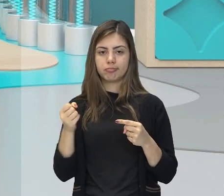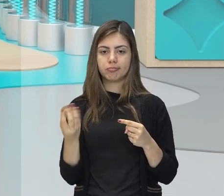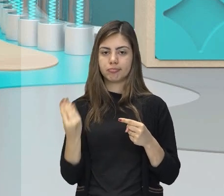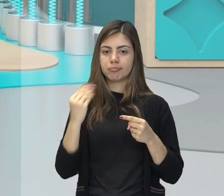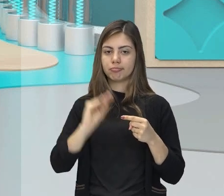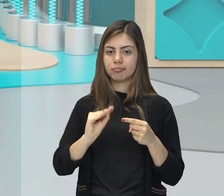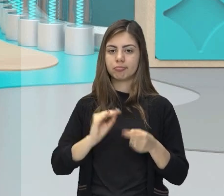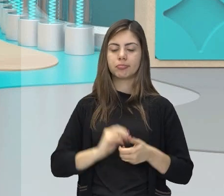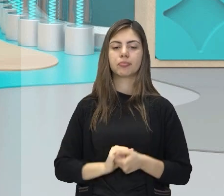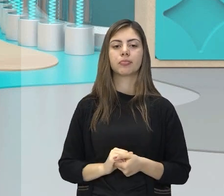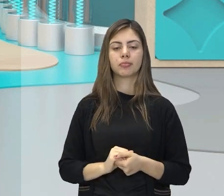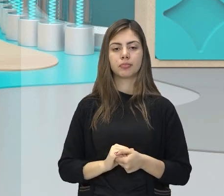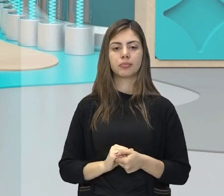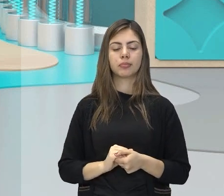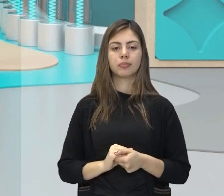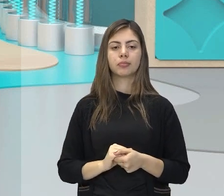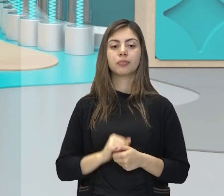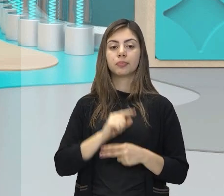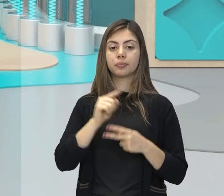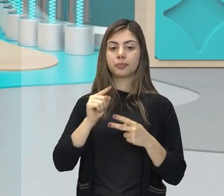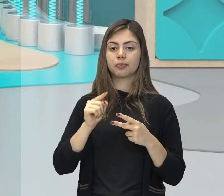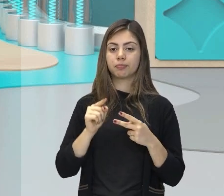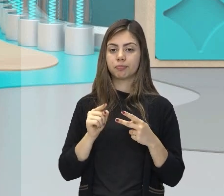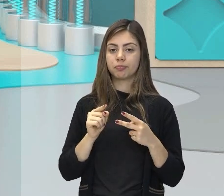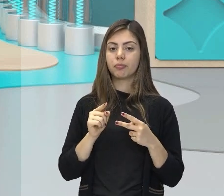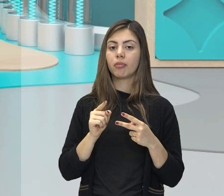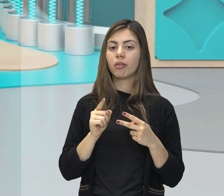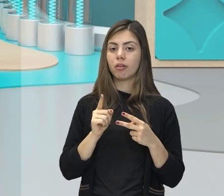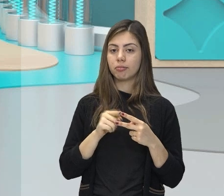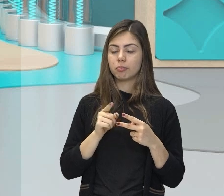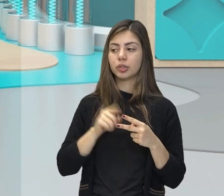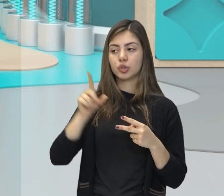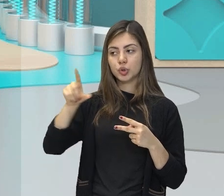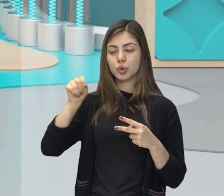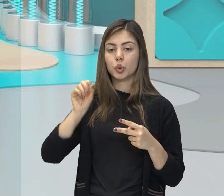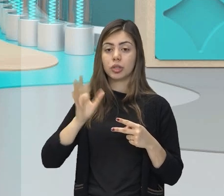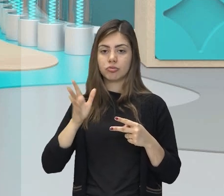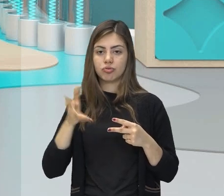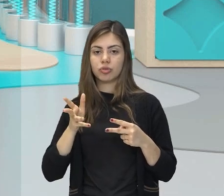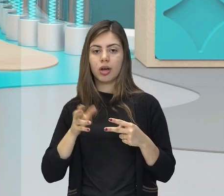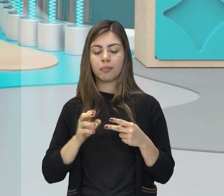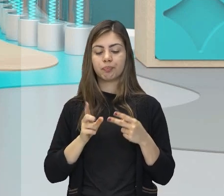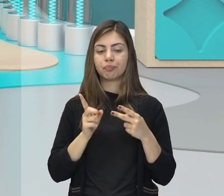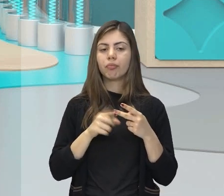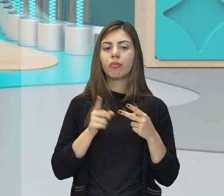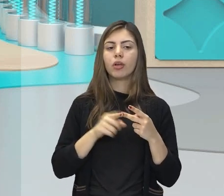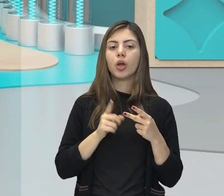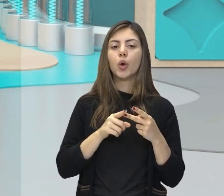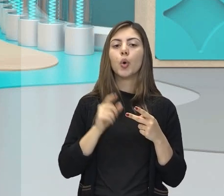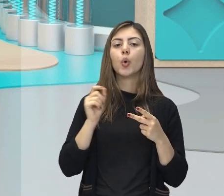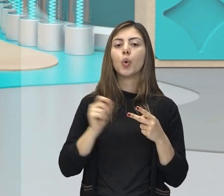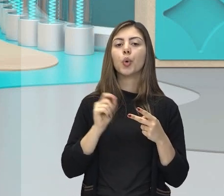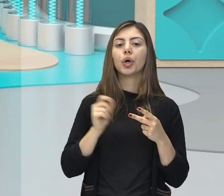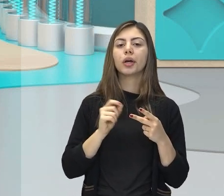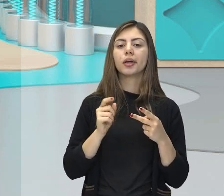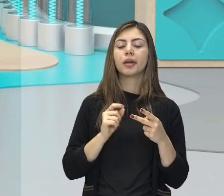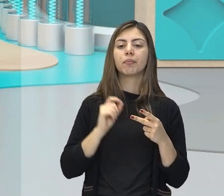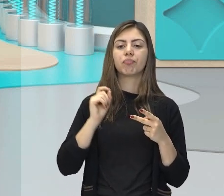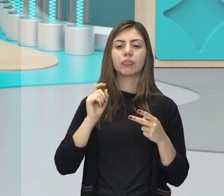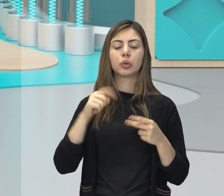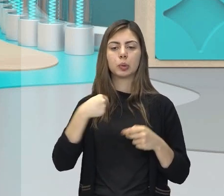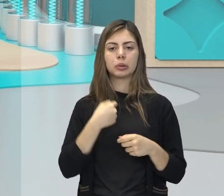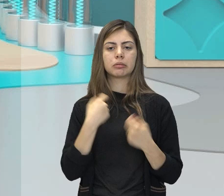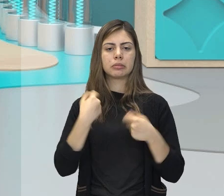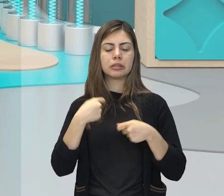Podem avançar, então, a gente precisa selecionar esse entrevistado e também precisamos demonstrar